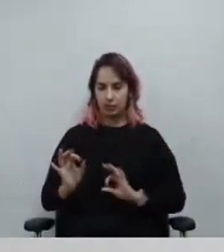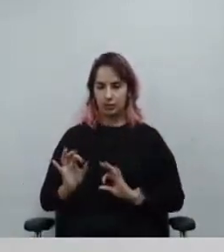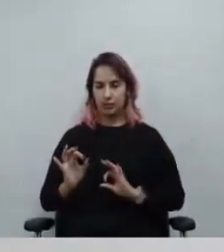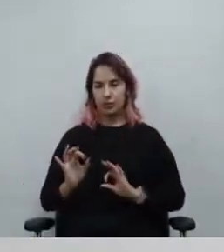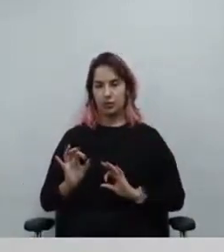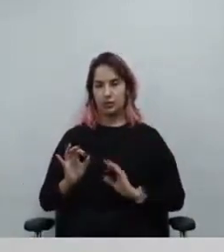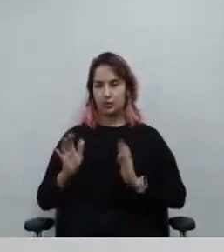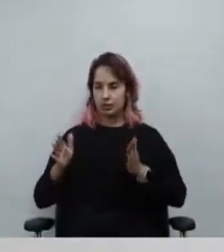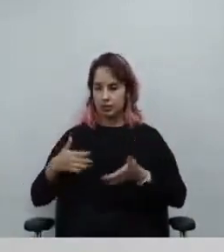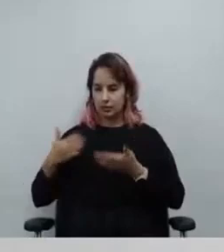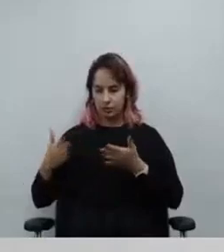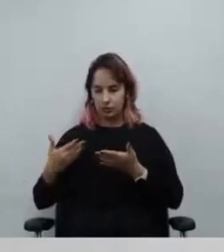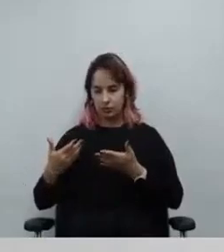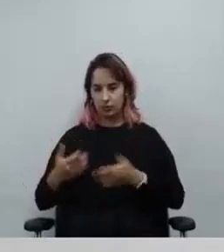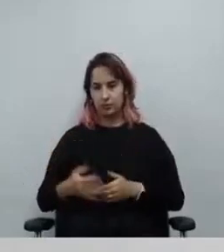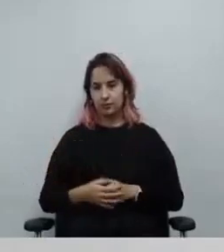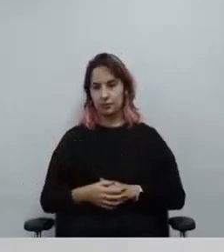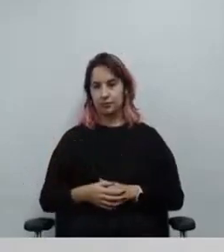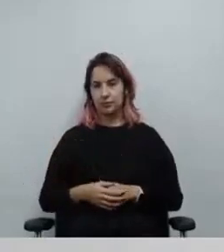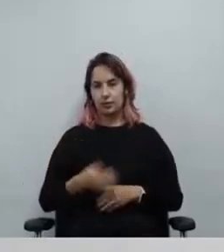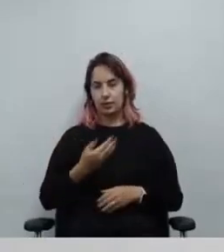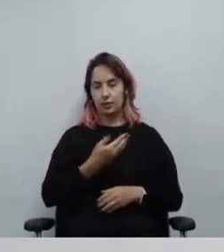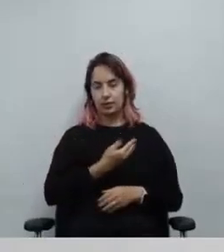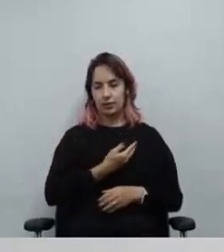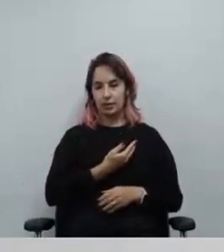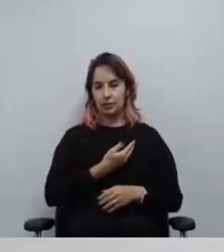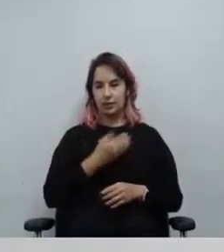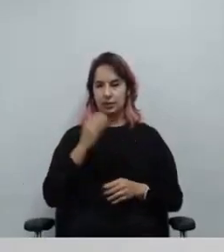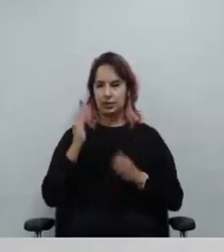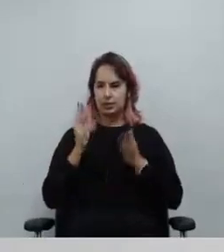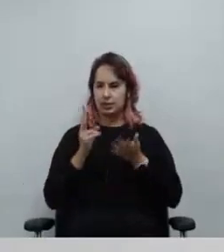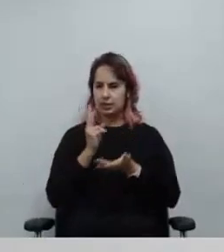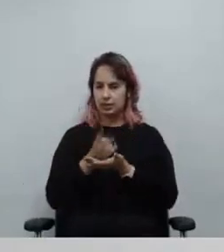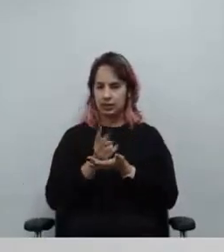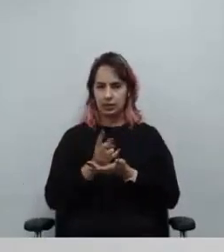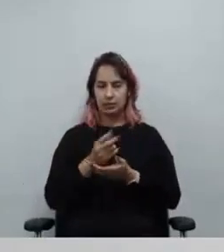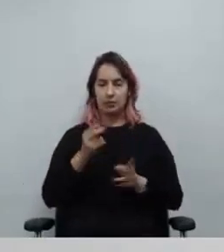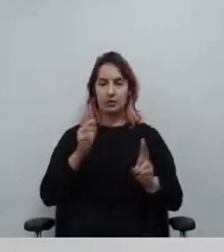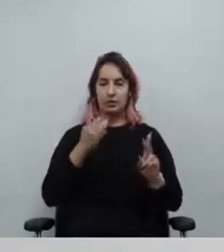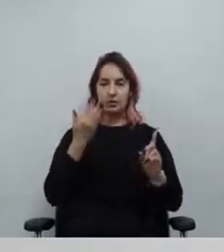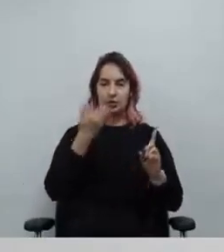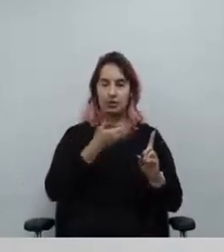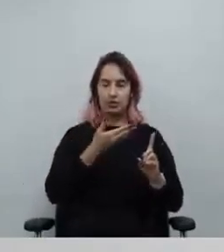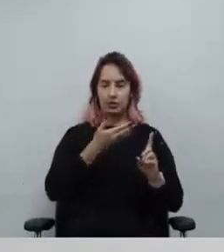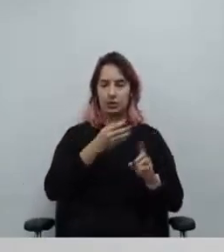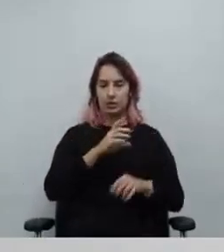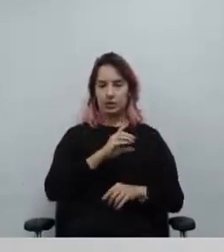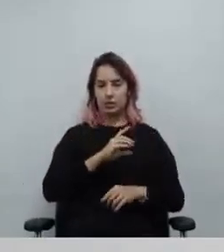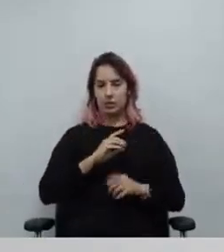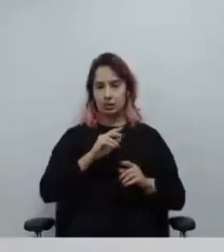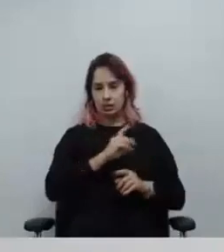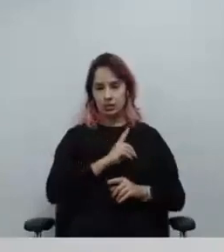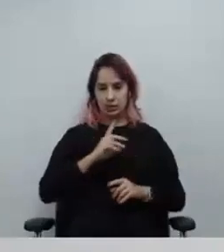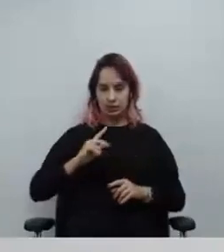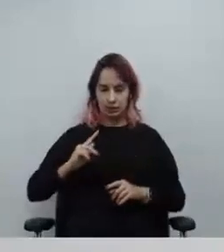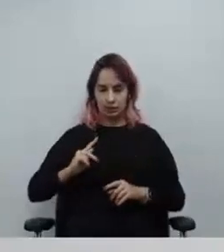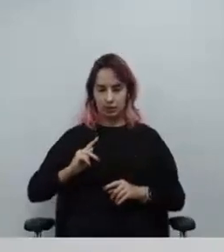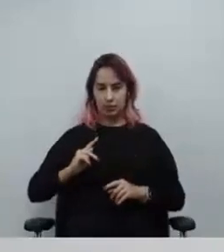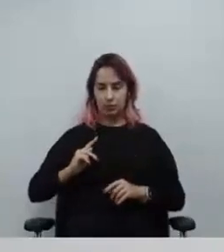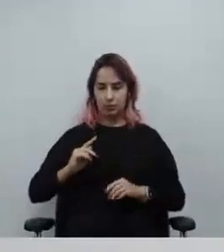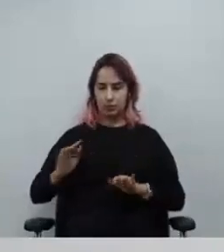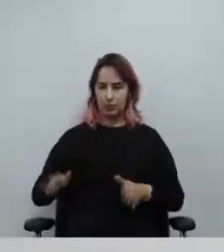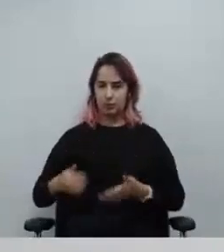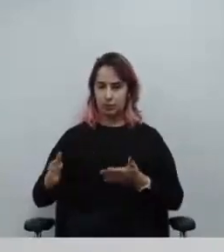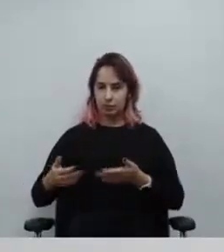ações, colega sempre uma referência da Defensoria Pública, né, promoção,